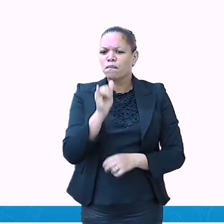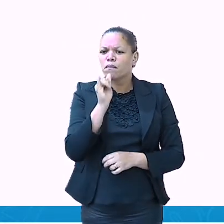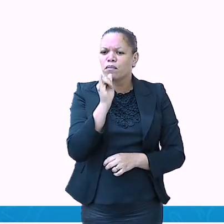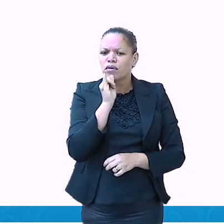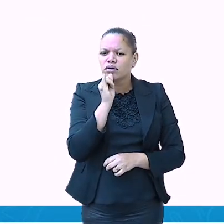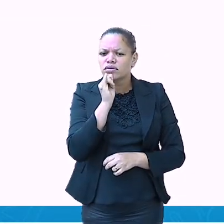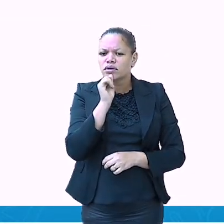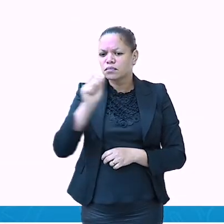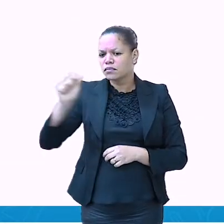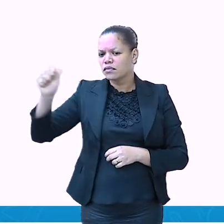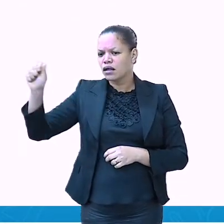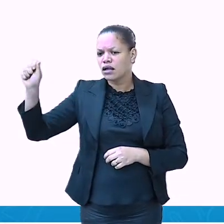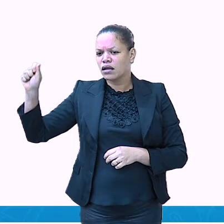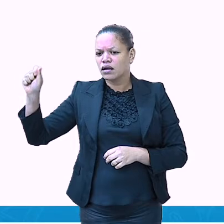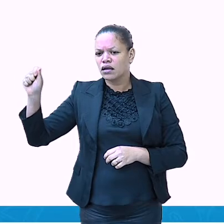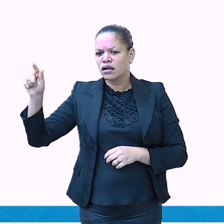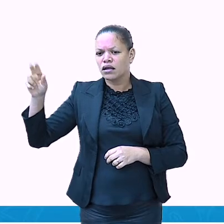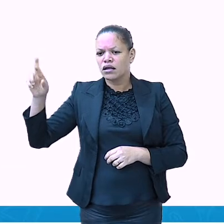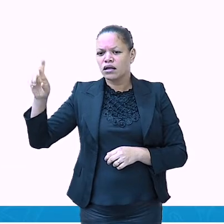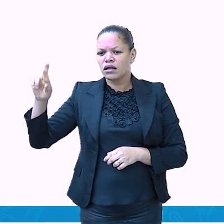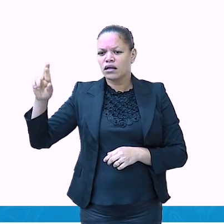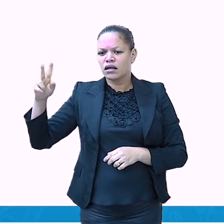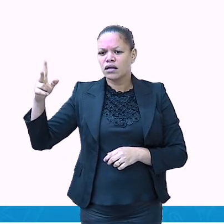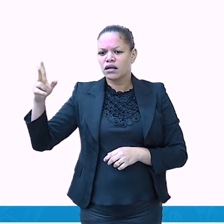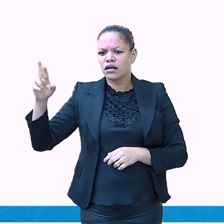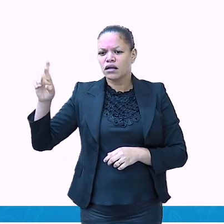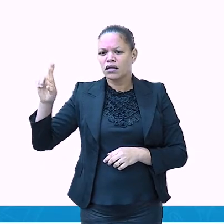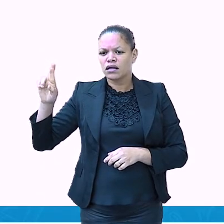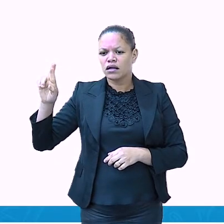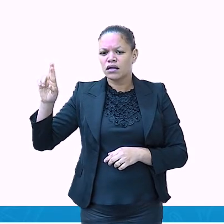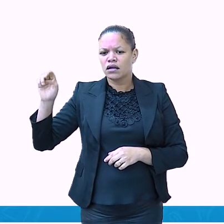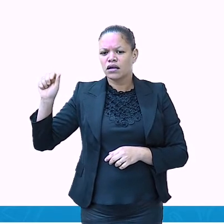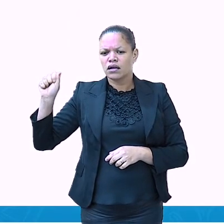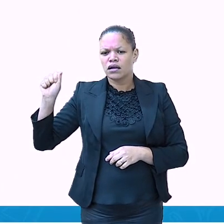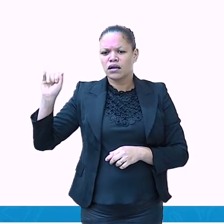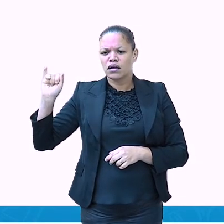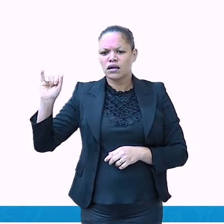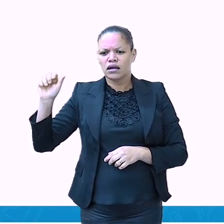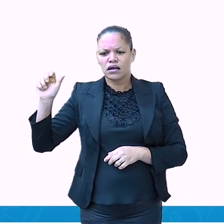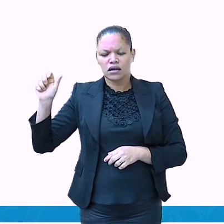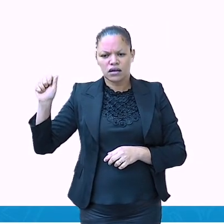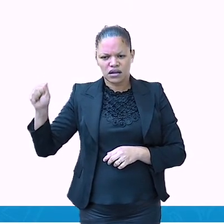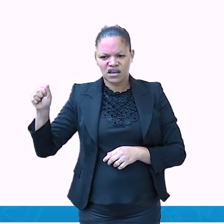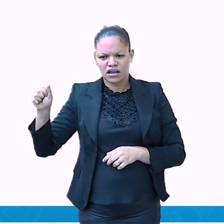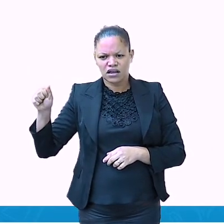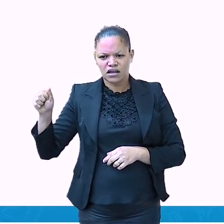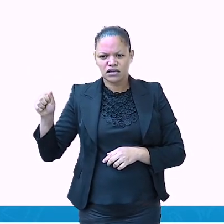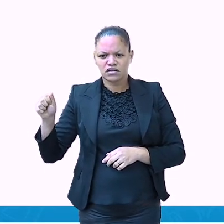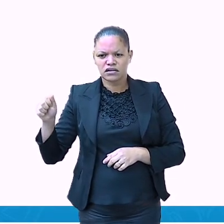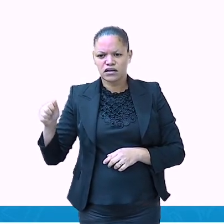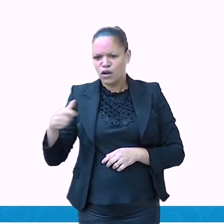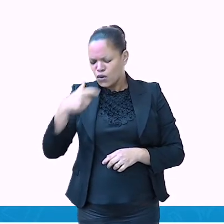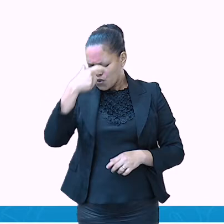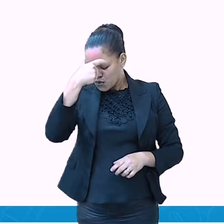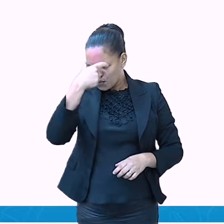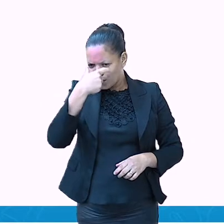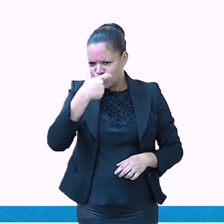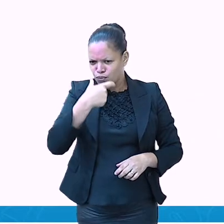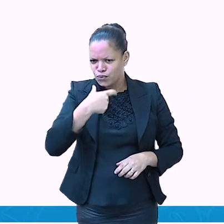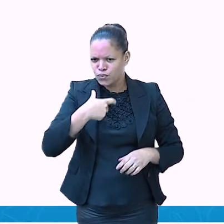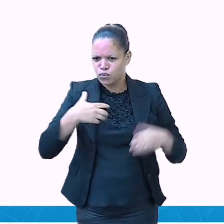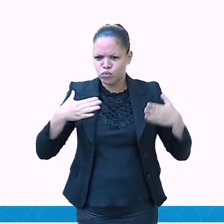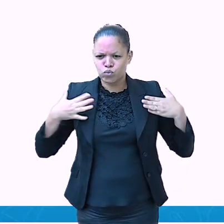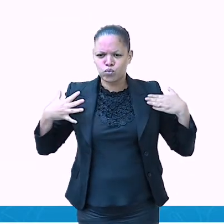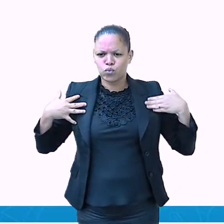diferente, o corpo, a pele também com estrutura diferente. A quimera, da mesma